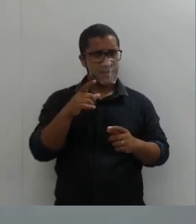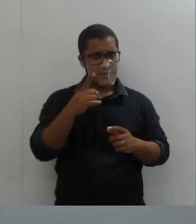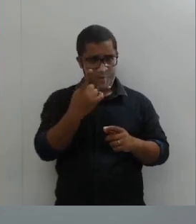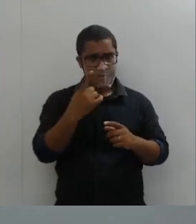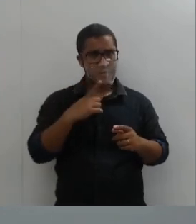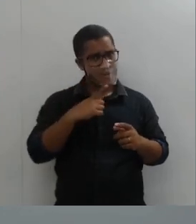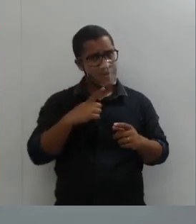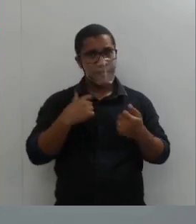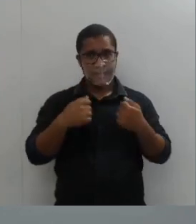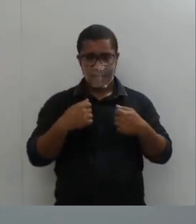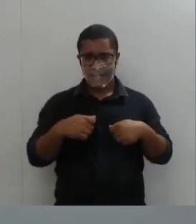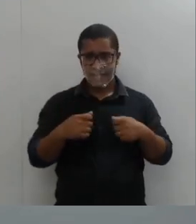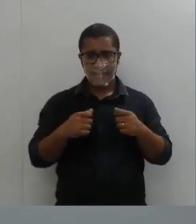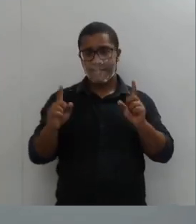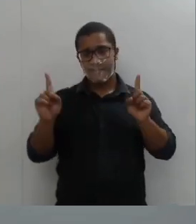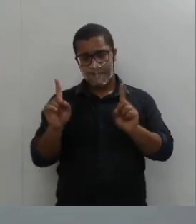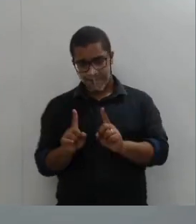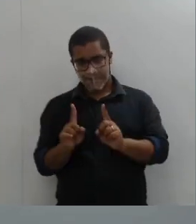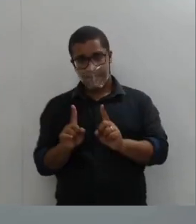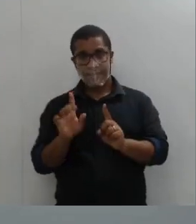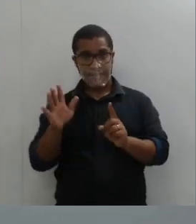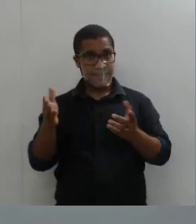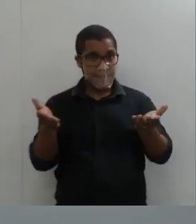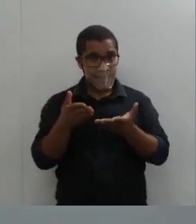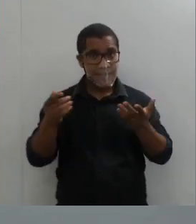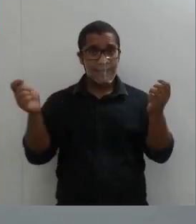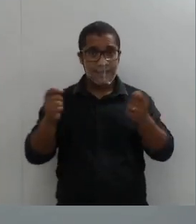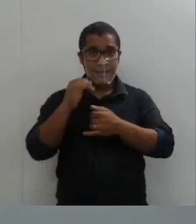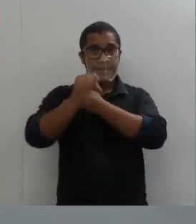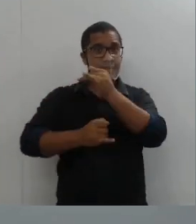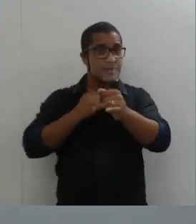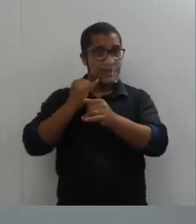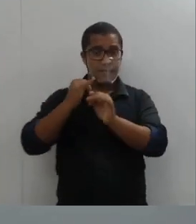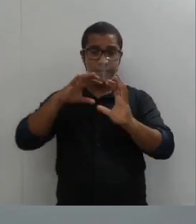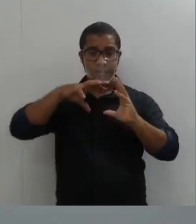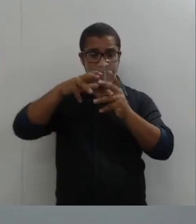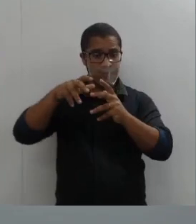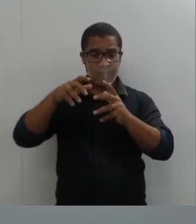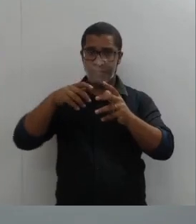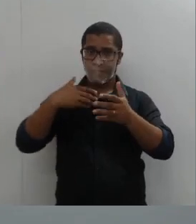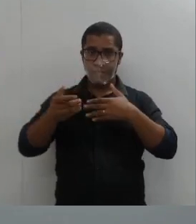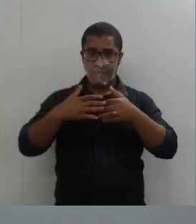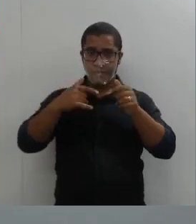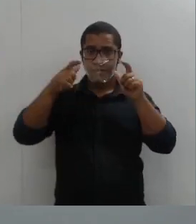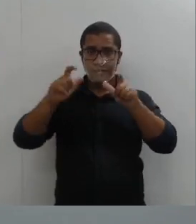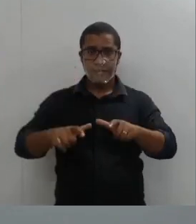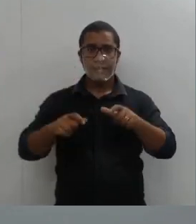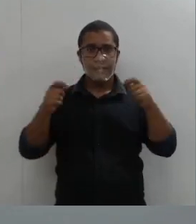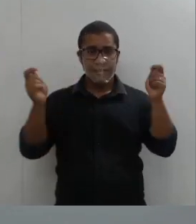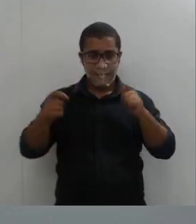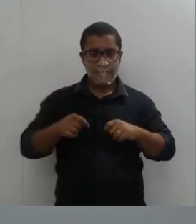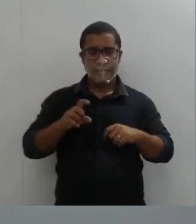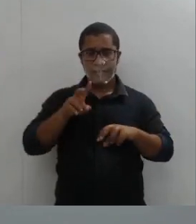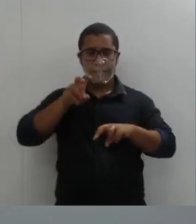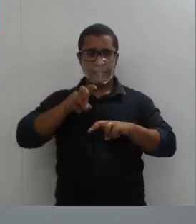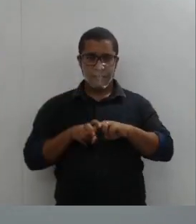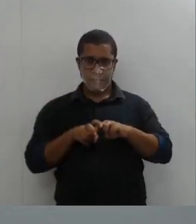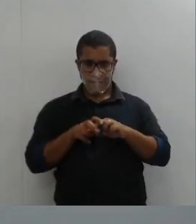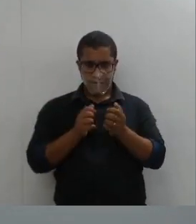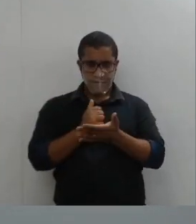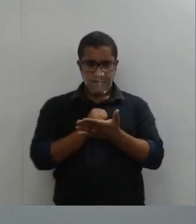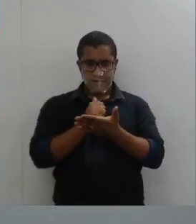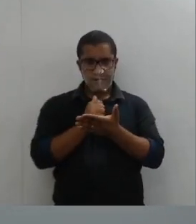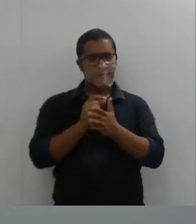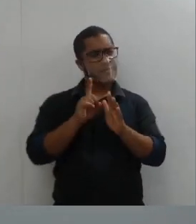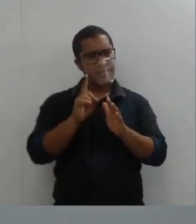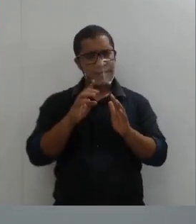do outro lado do mundo, né, de modo online. E você não só tem aquele joguinho que você fica sentado, você pode estar, tem jogos que